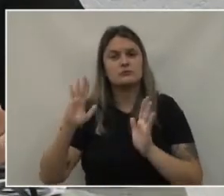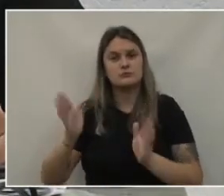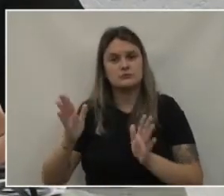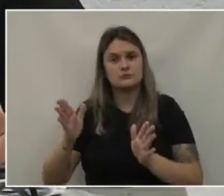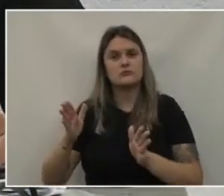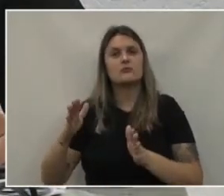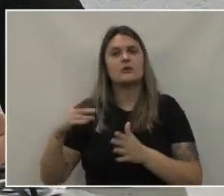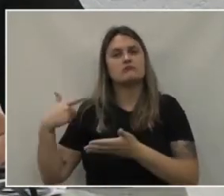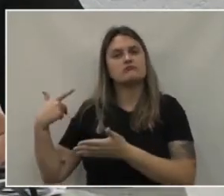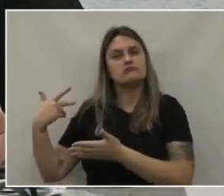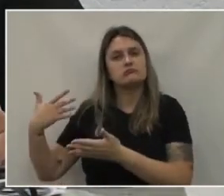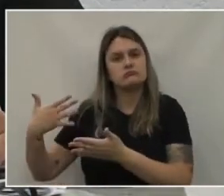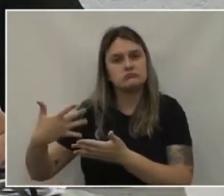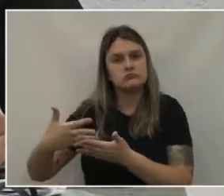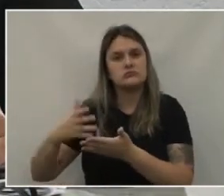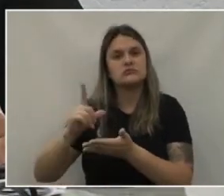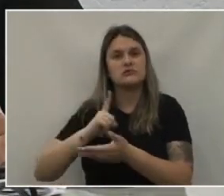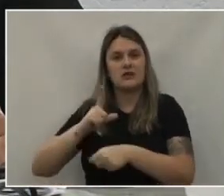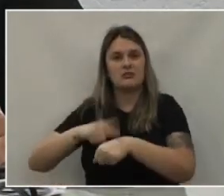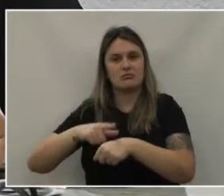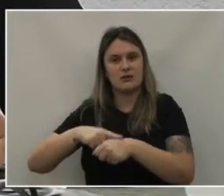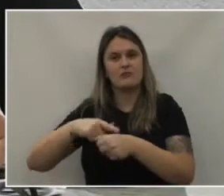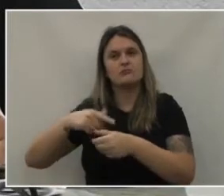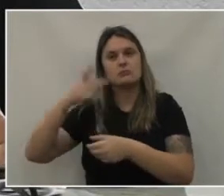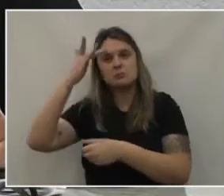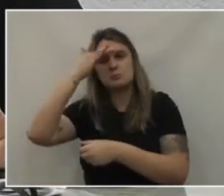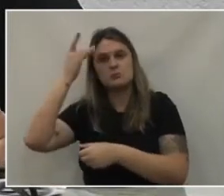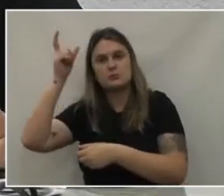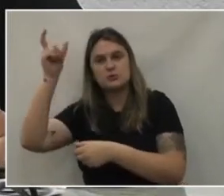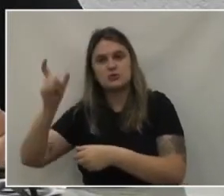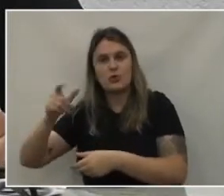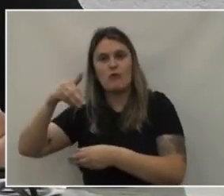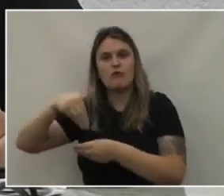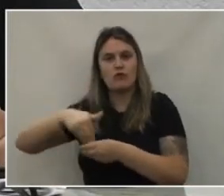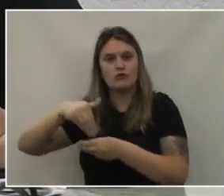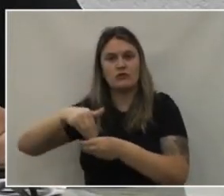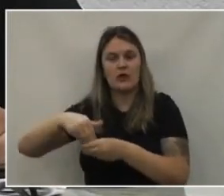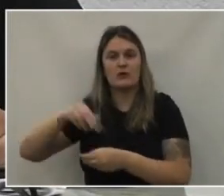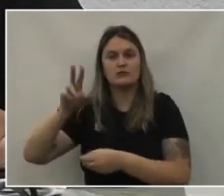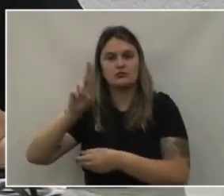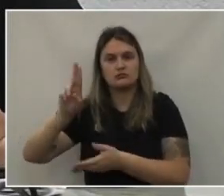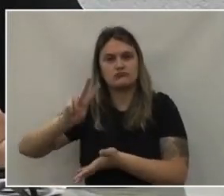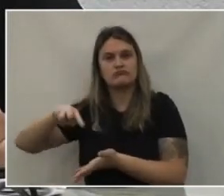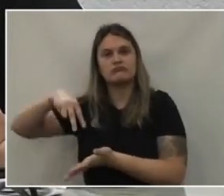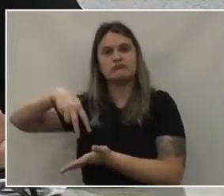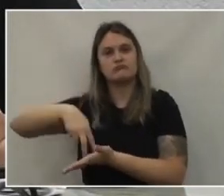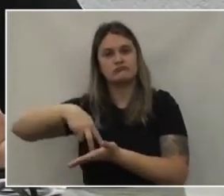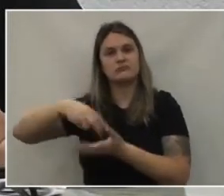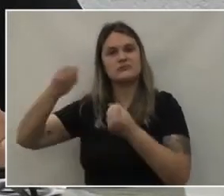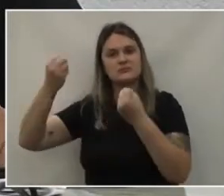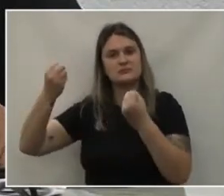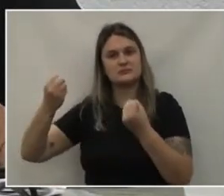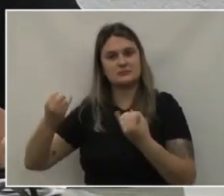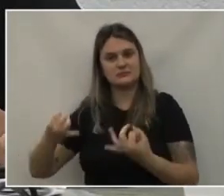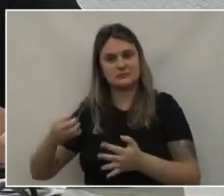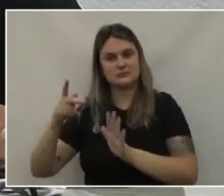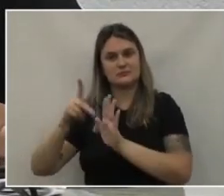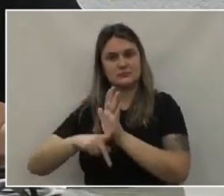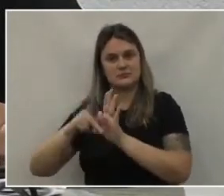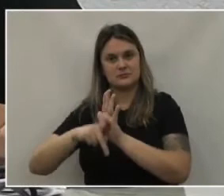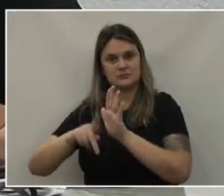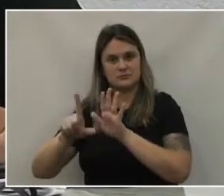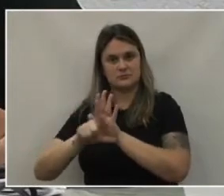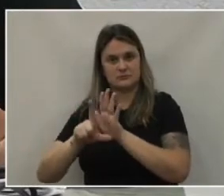já estava na agenda de uma pessoa usar a tribuna para justificar o projeto